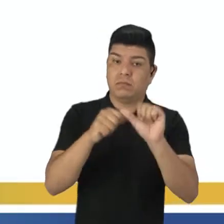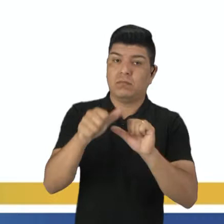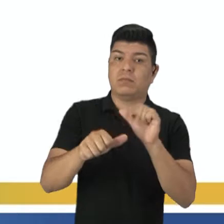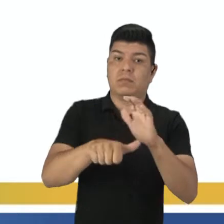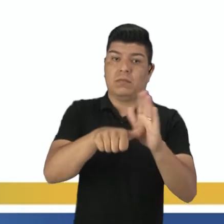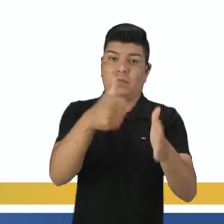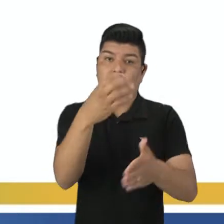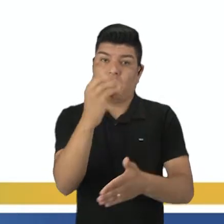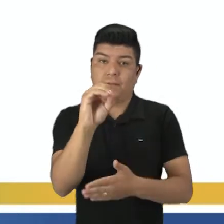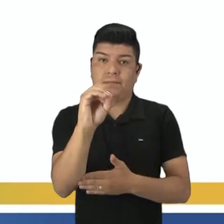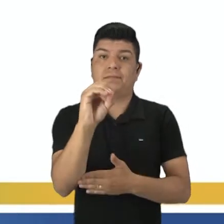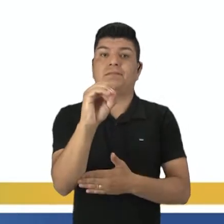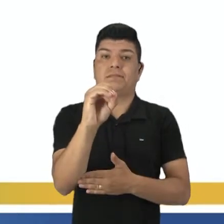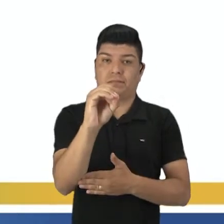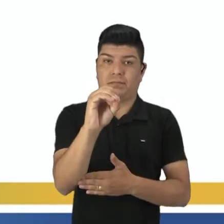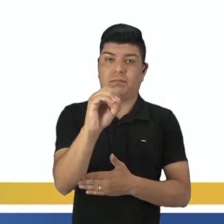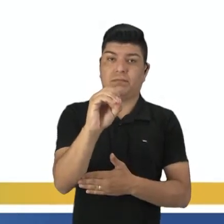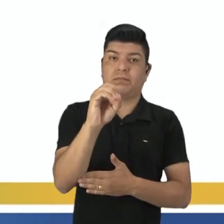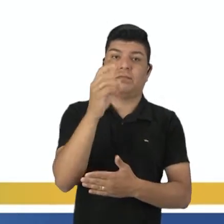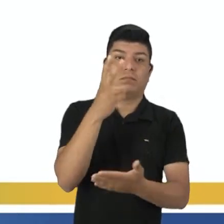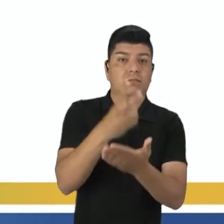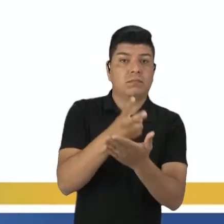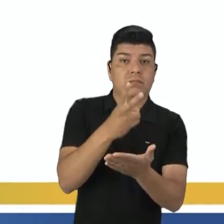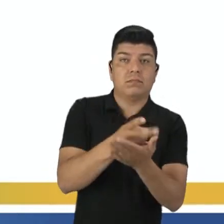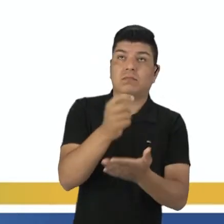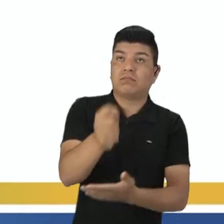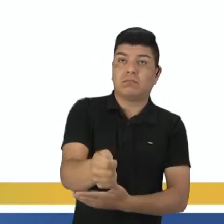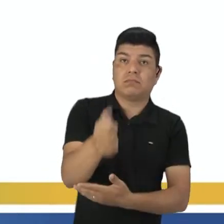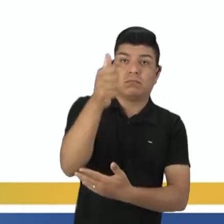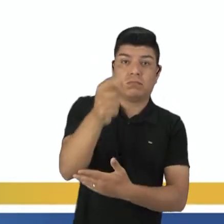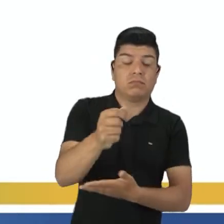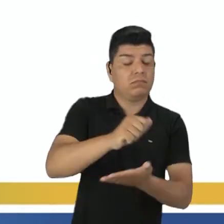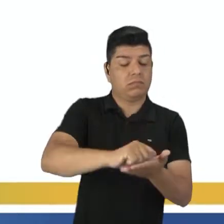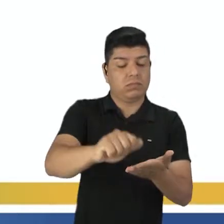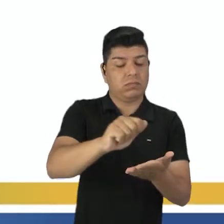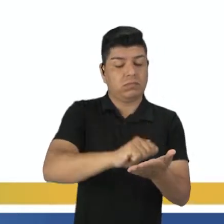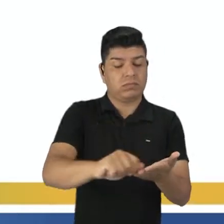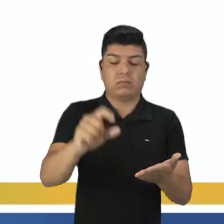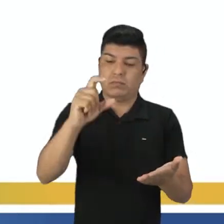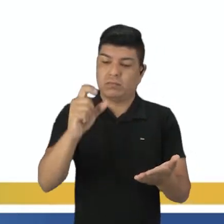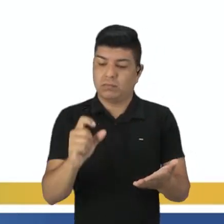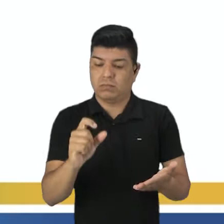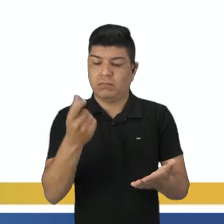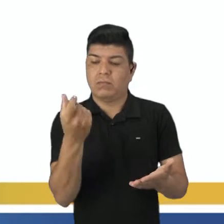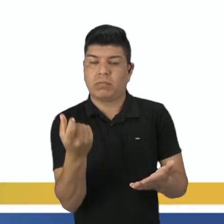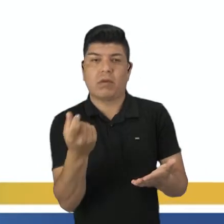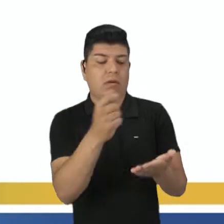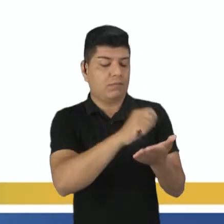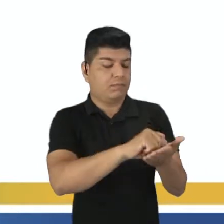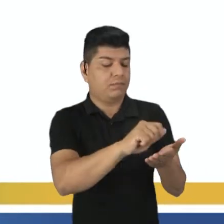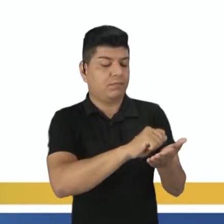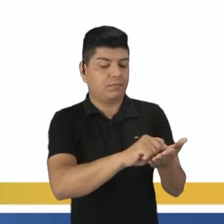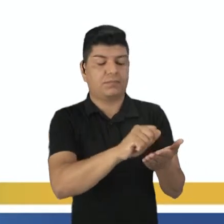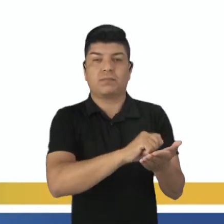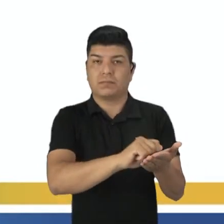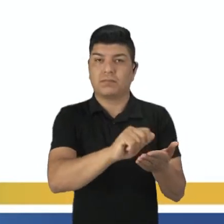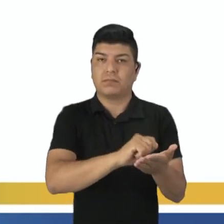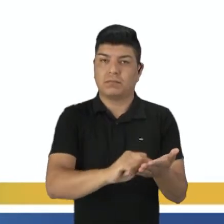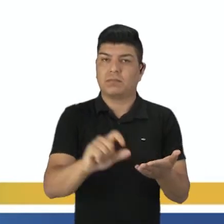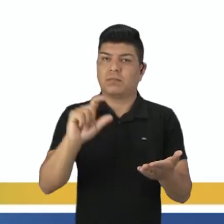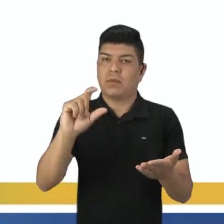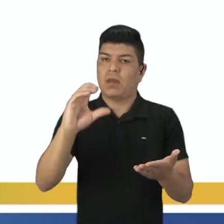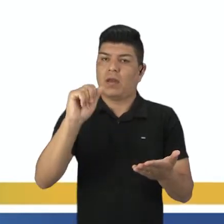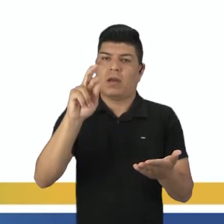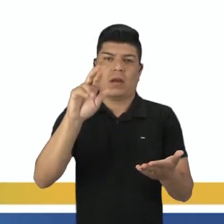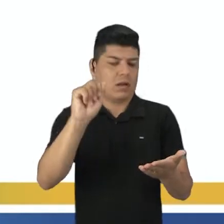10 vezes. Então, após cada lançamento, anotou-se a face que ficou exposta aí na parte superior, né, na parte que